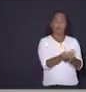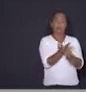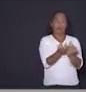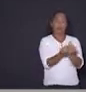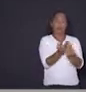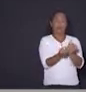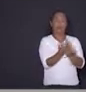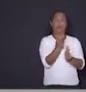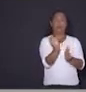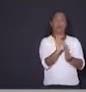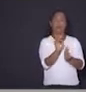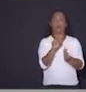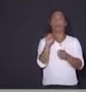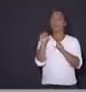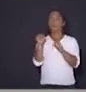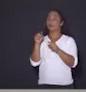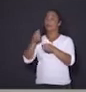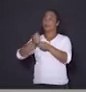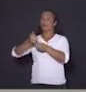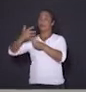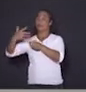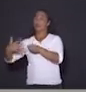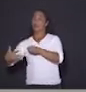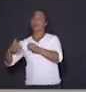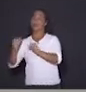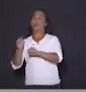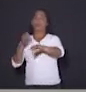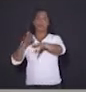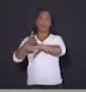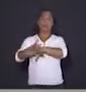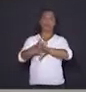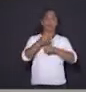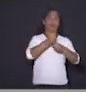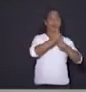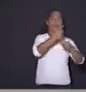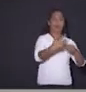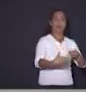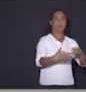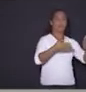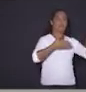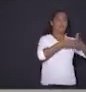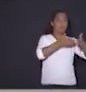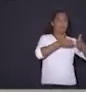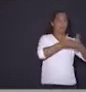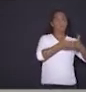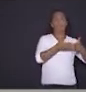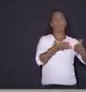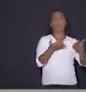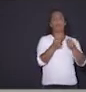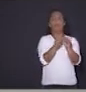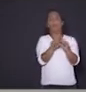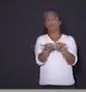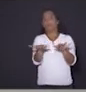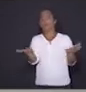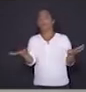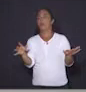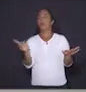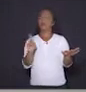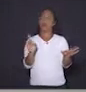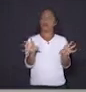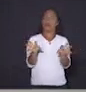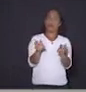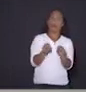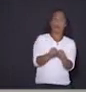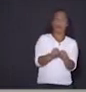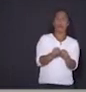decidem que conteúdo você vê que conteúdo você não vê e como determinado conteúdo distribuído distribuída ou não a partir dos